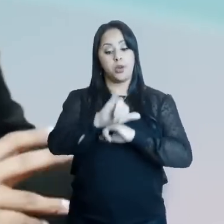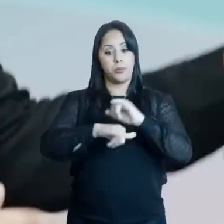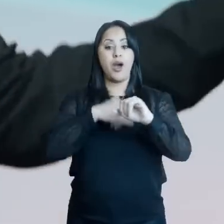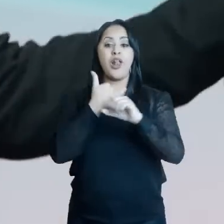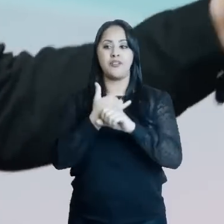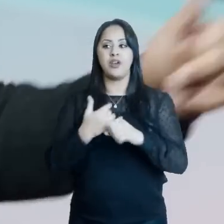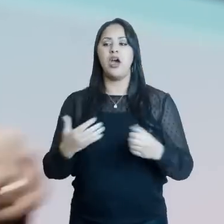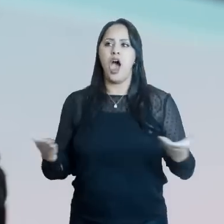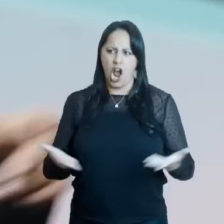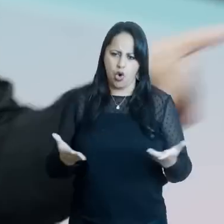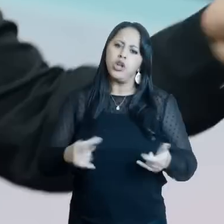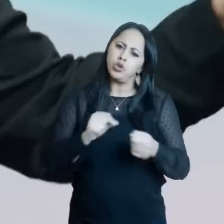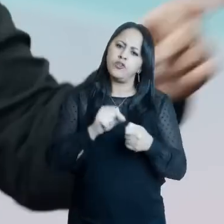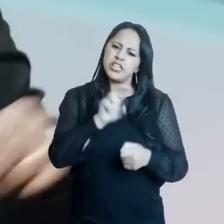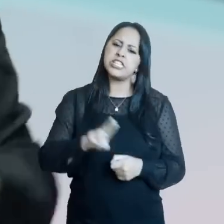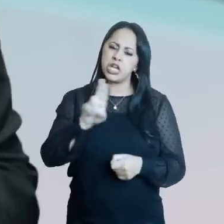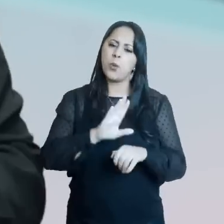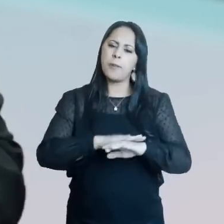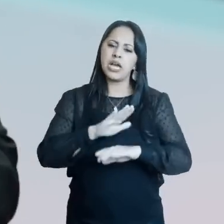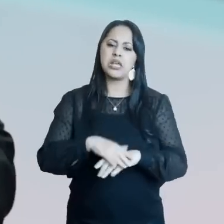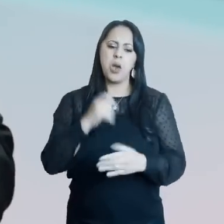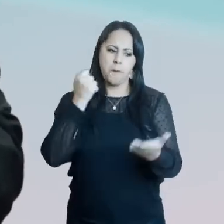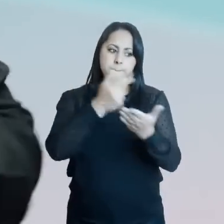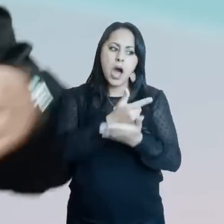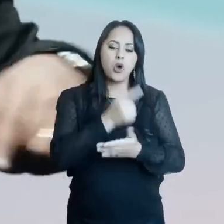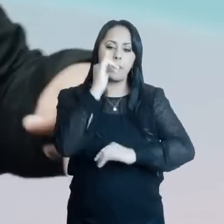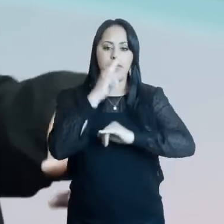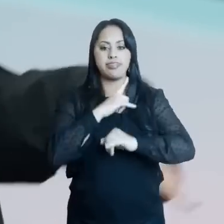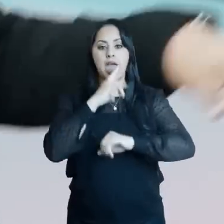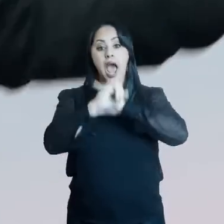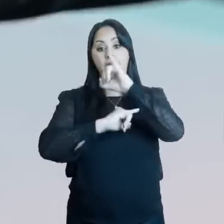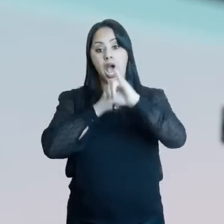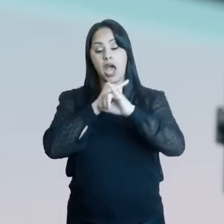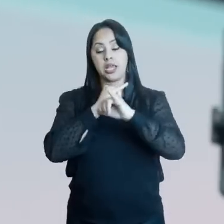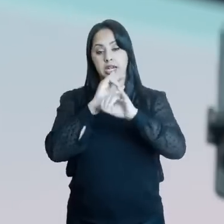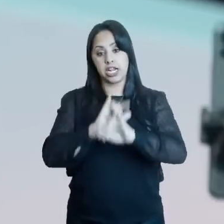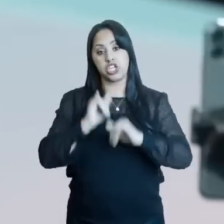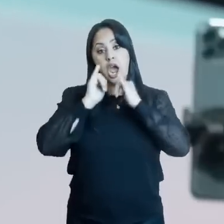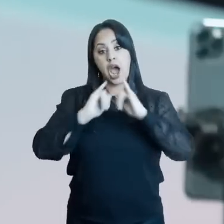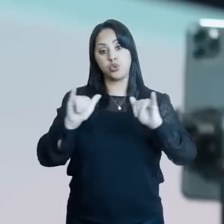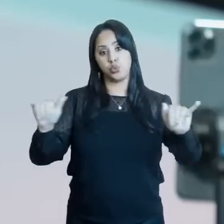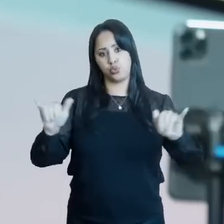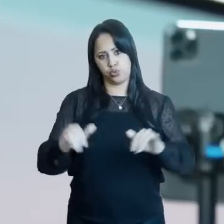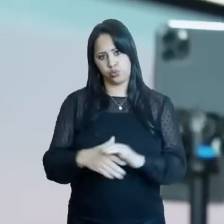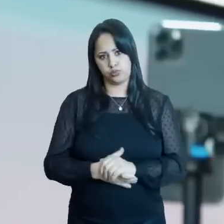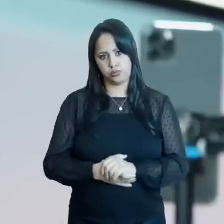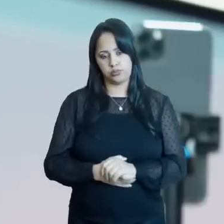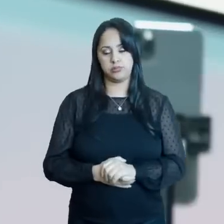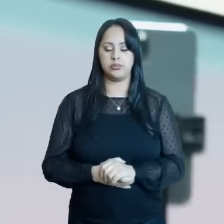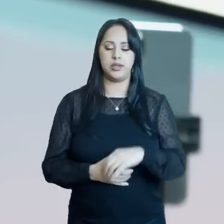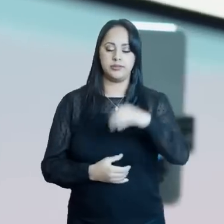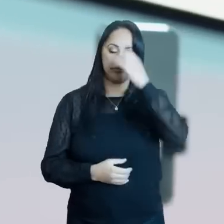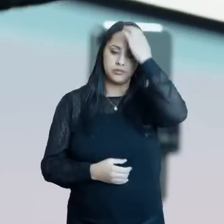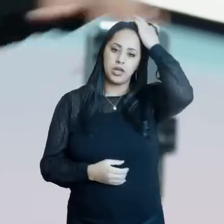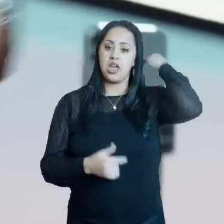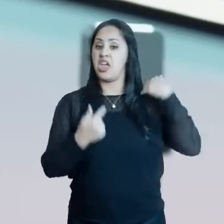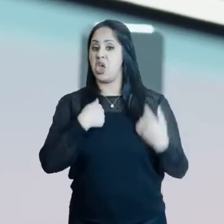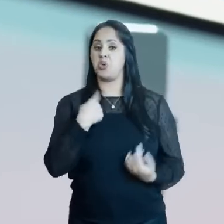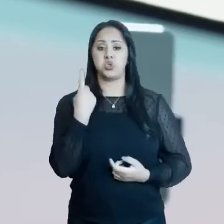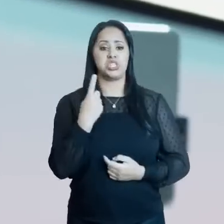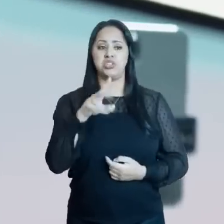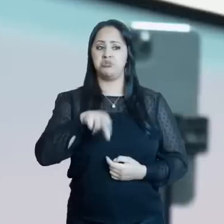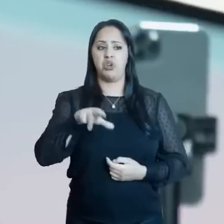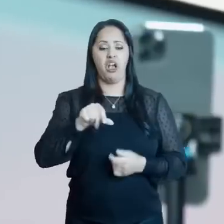E agora a gente está rodando. A gente rodou agora, entendeu? Só que eu mesmo nunca subi uma campanha. Quem roda é o meu time. Só